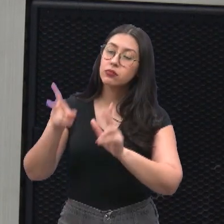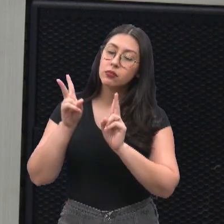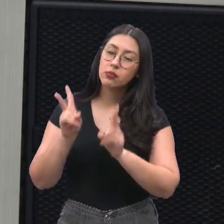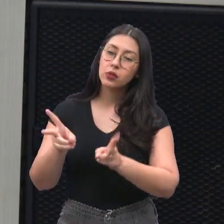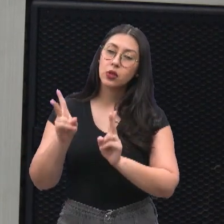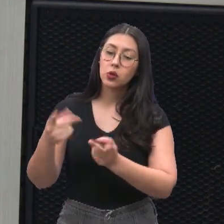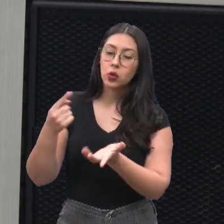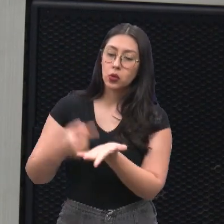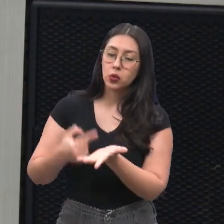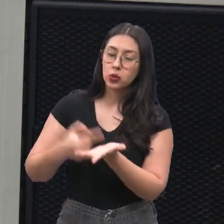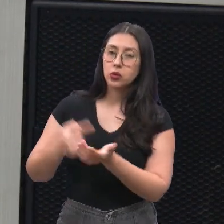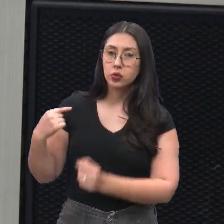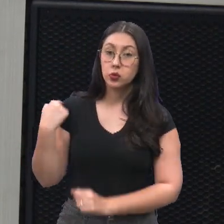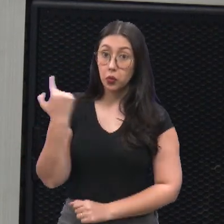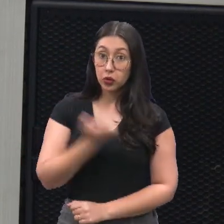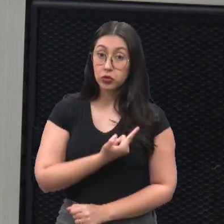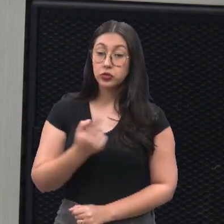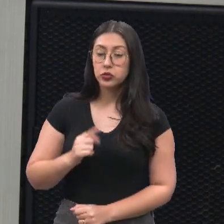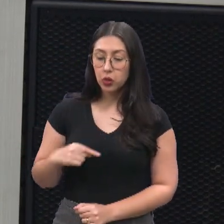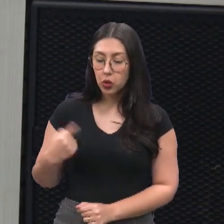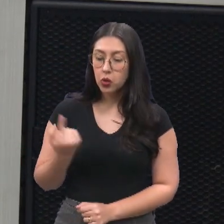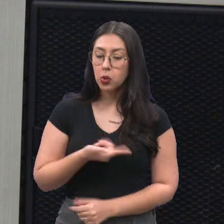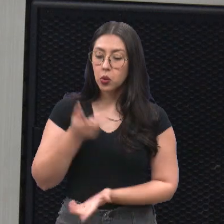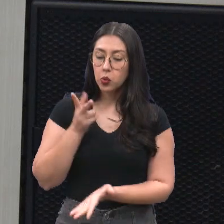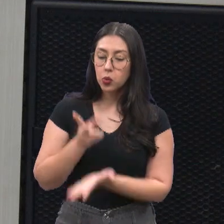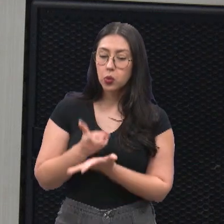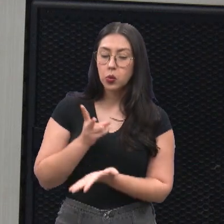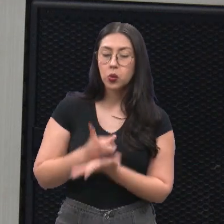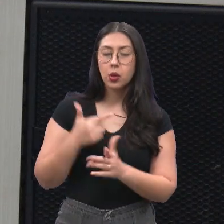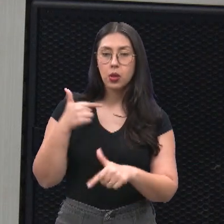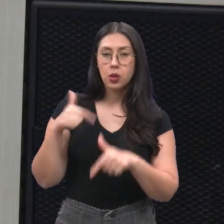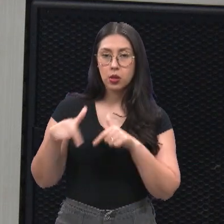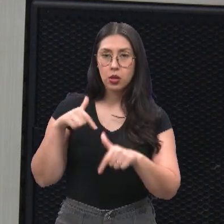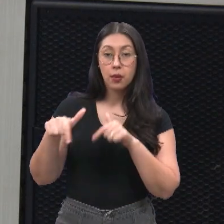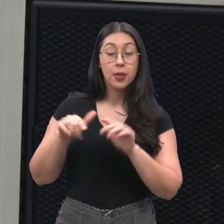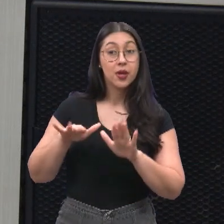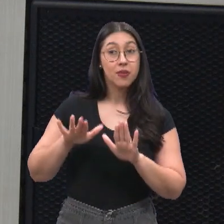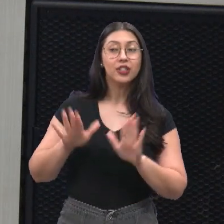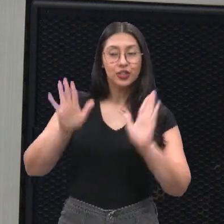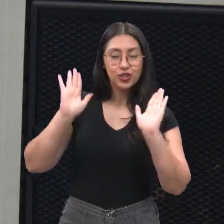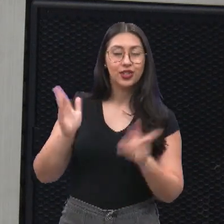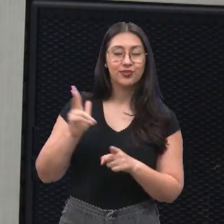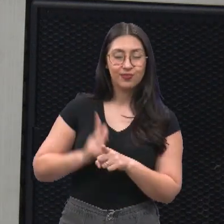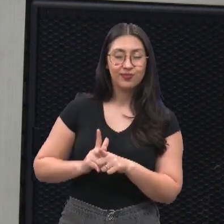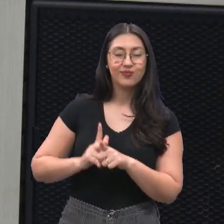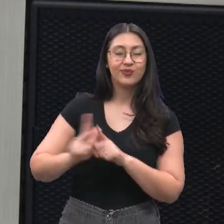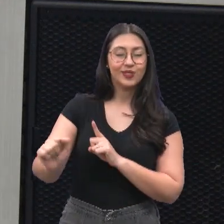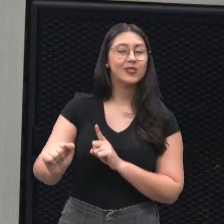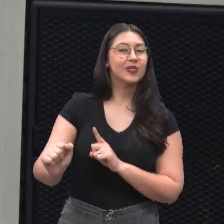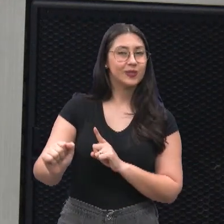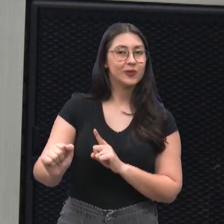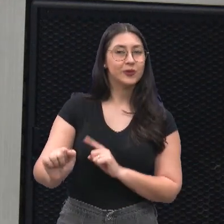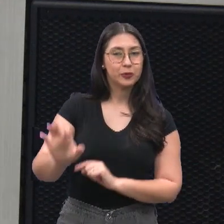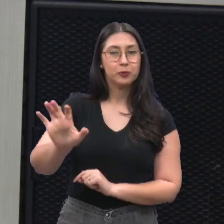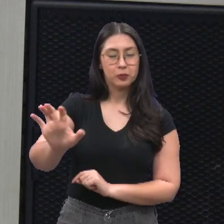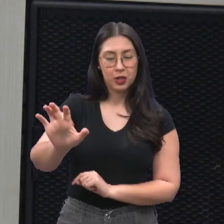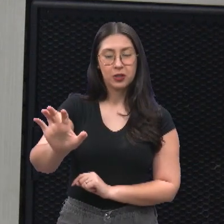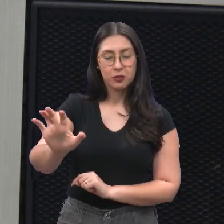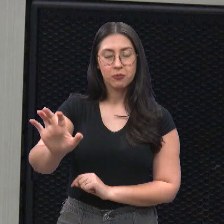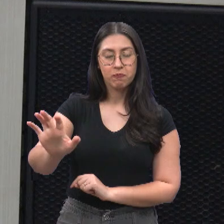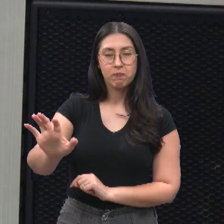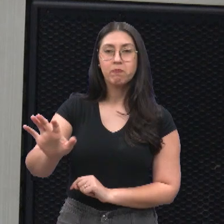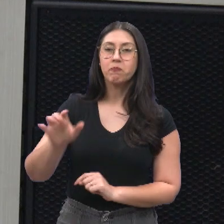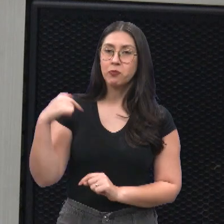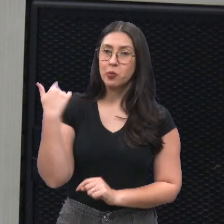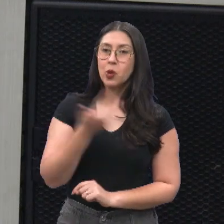gente vai continuar fazendo o nosso trabalho, fiscalizando, cobrando, mas essa vitória, essa pequena vitória, que é a parte de vocês aí, a gente